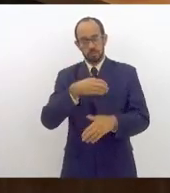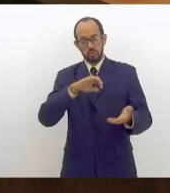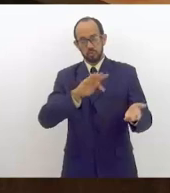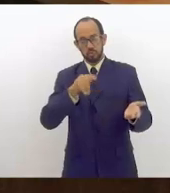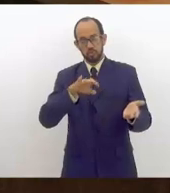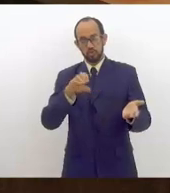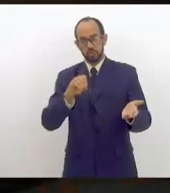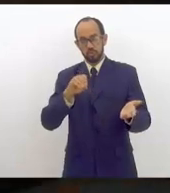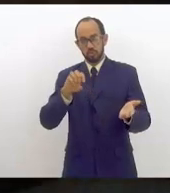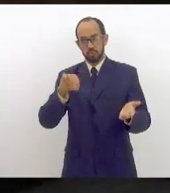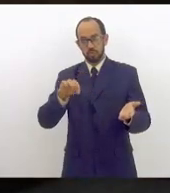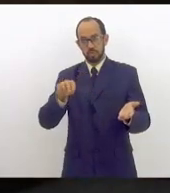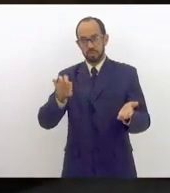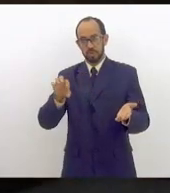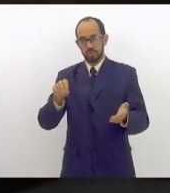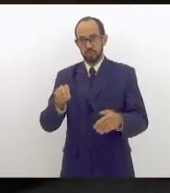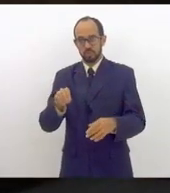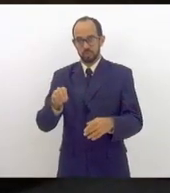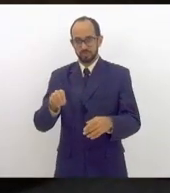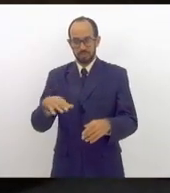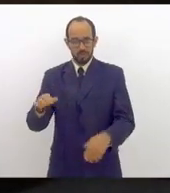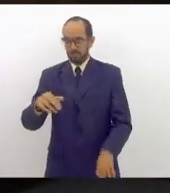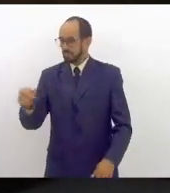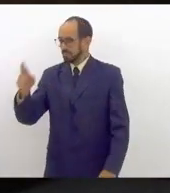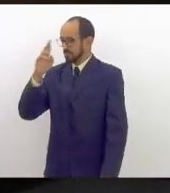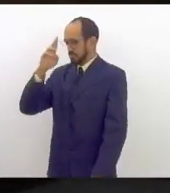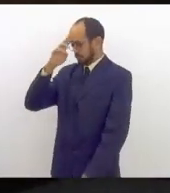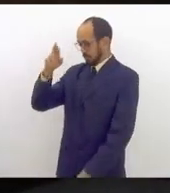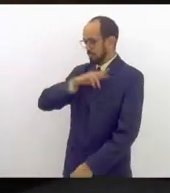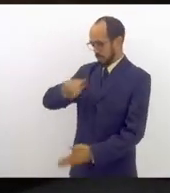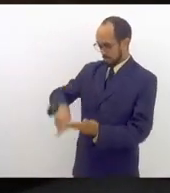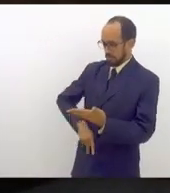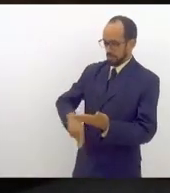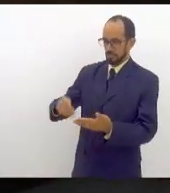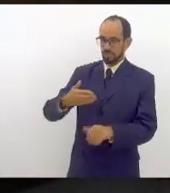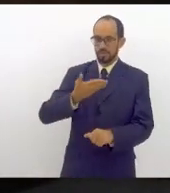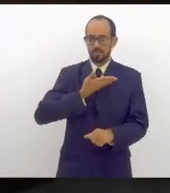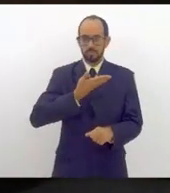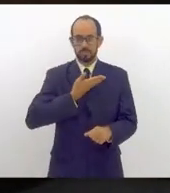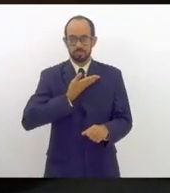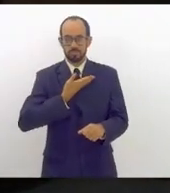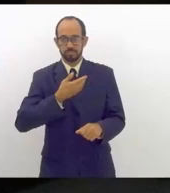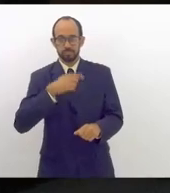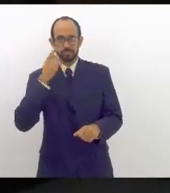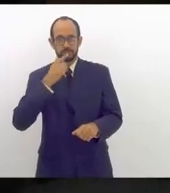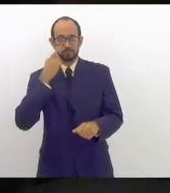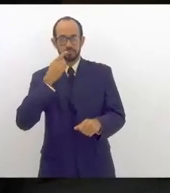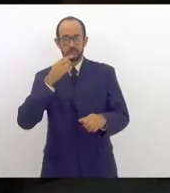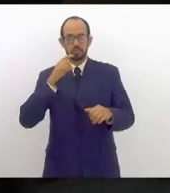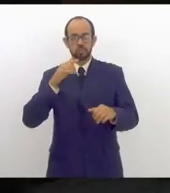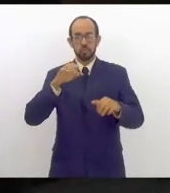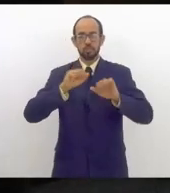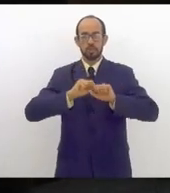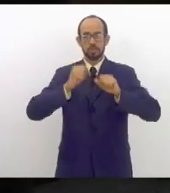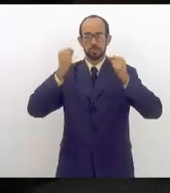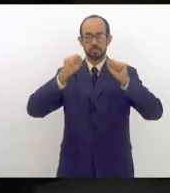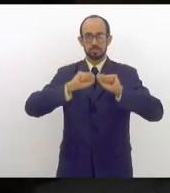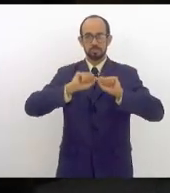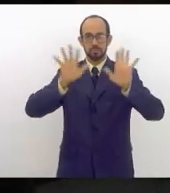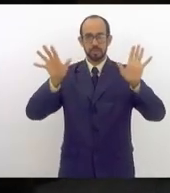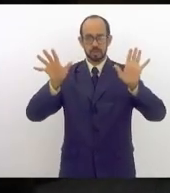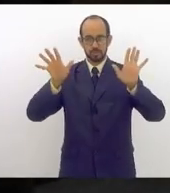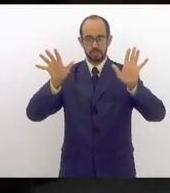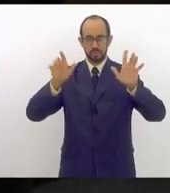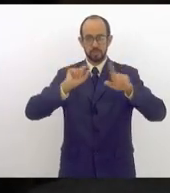Machado. Senhor presidente, colegas deputados e deputadas, eu gostaria só de deixar claro aqui que eu